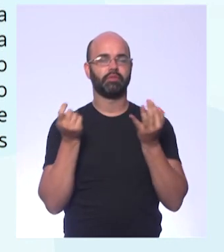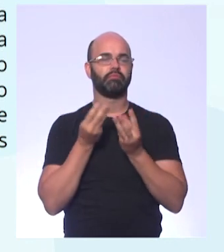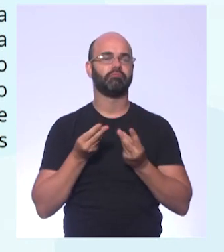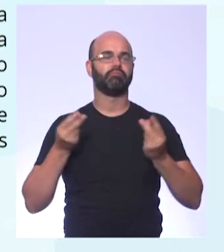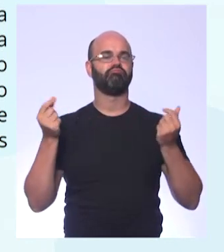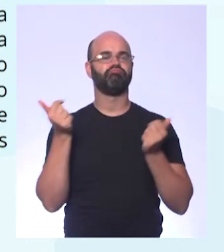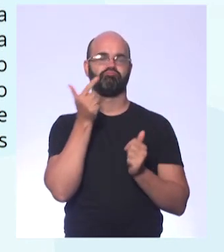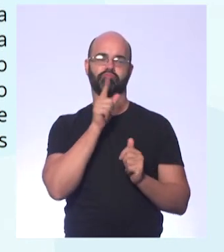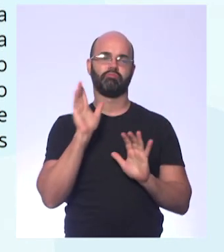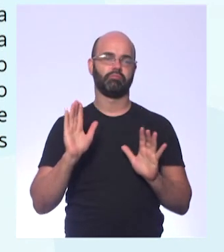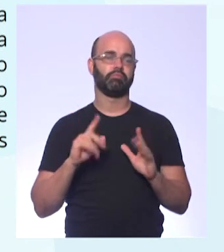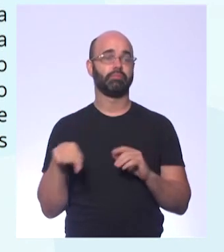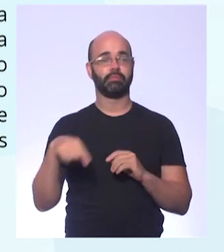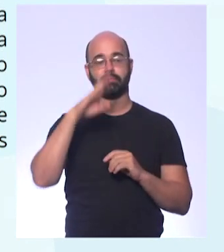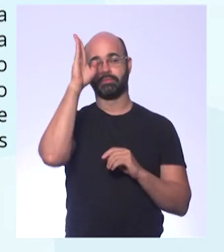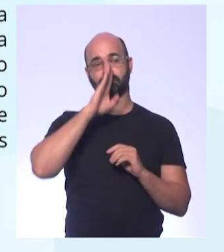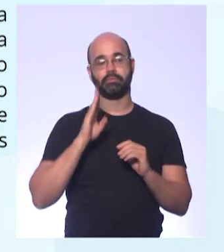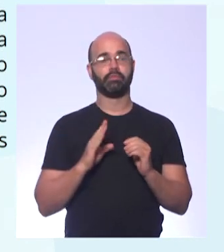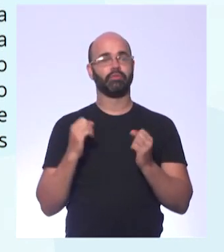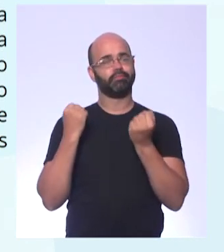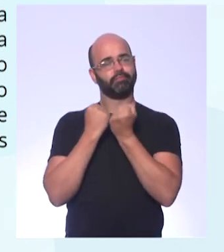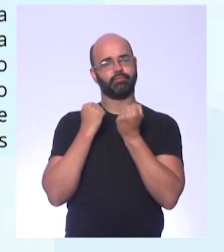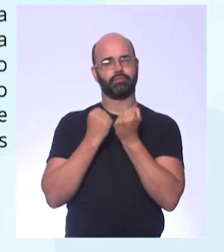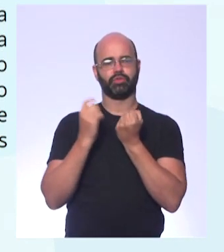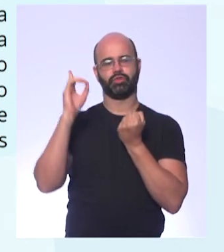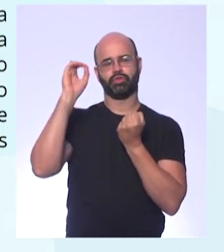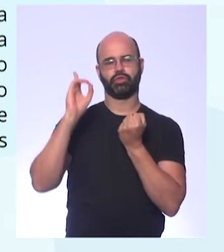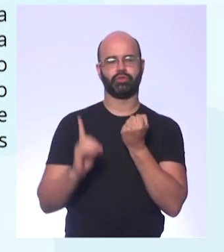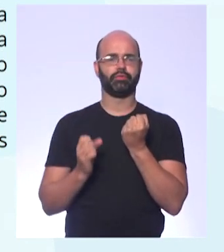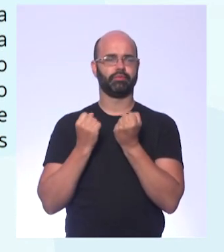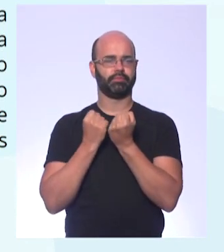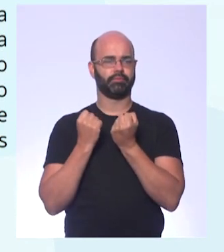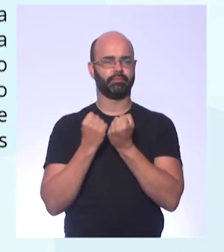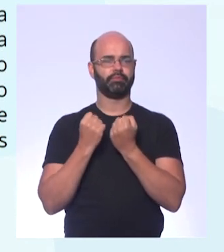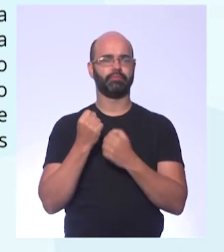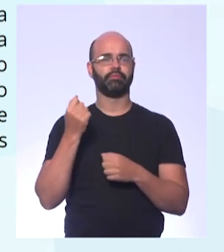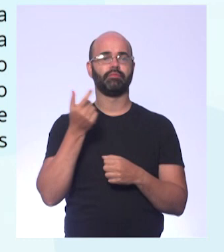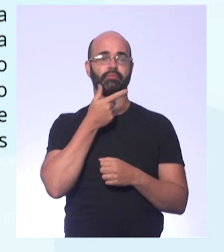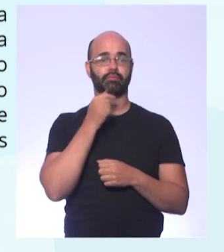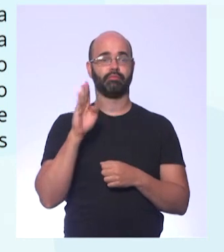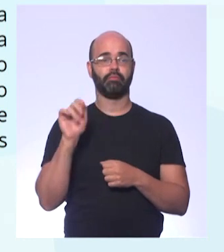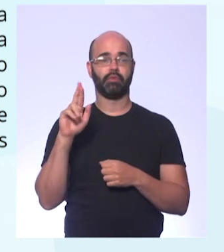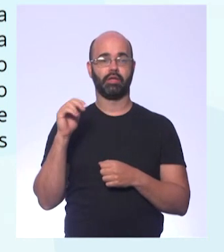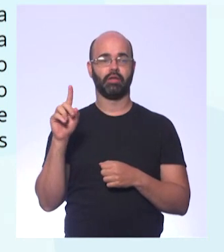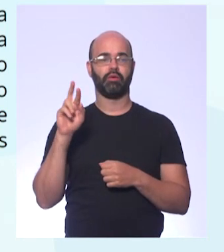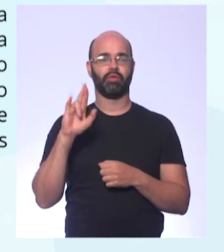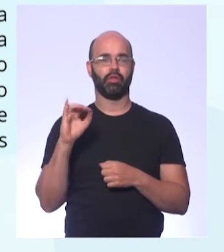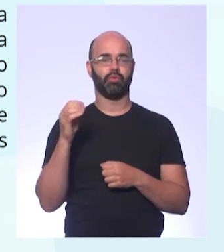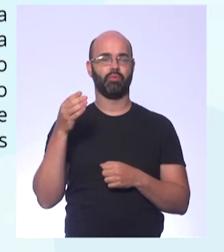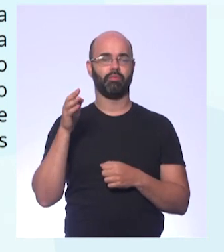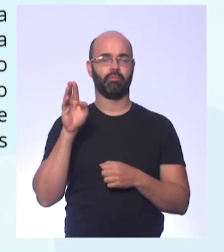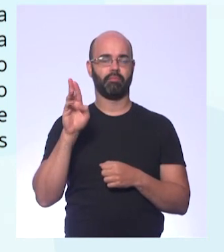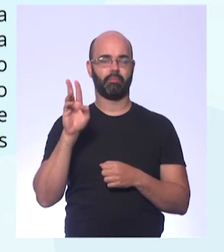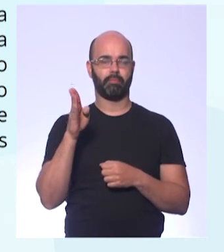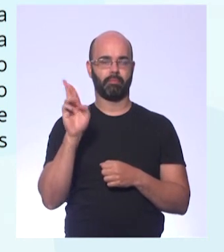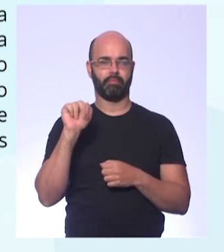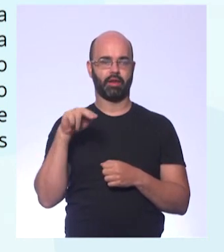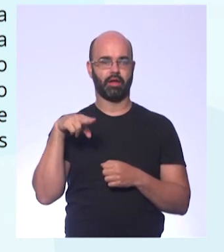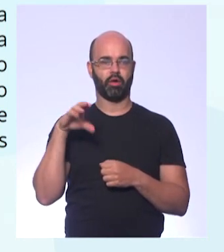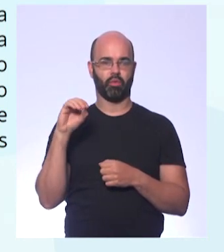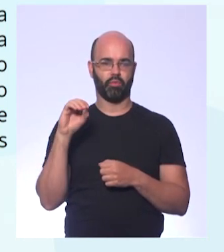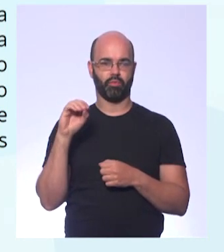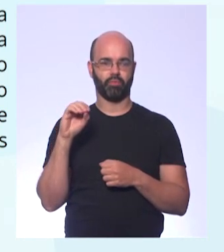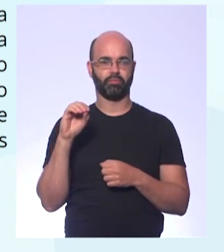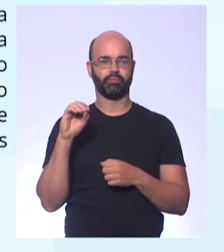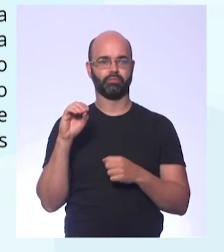defesa dos direitos do Brasil, aí atuou, né, o que eu citei antes, o Barão do Rio Branco, mais tarde ministro das